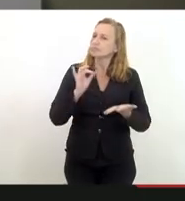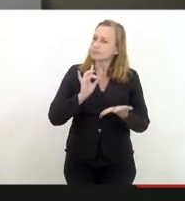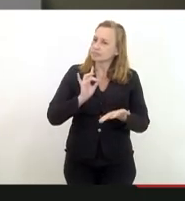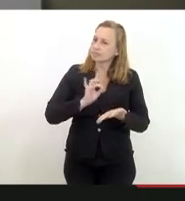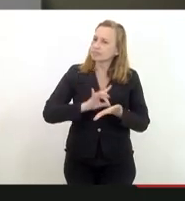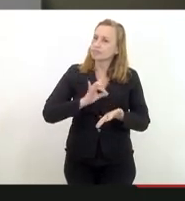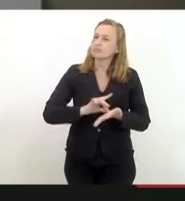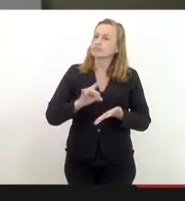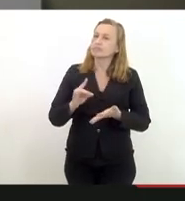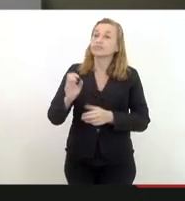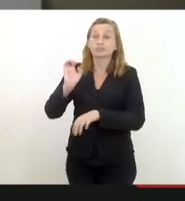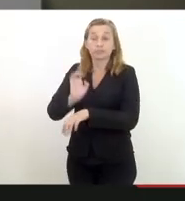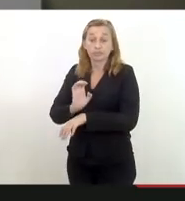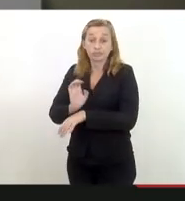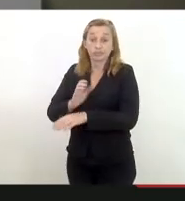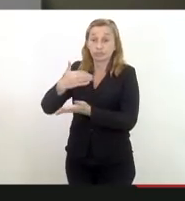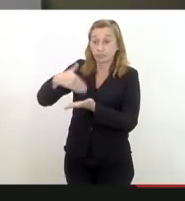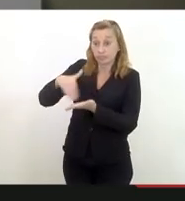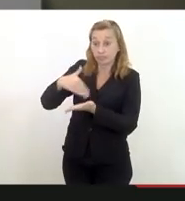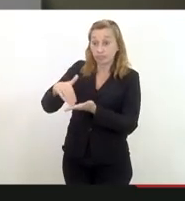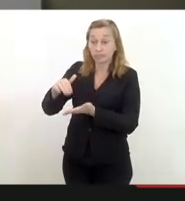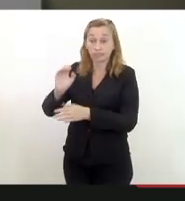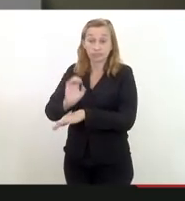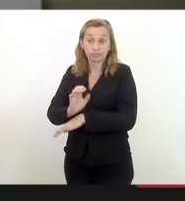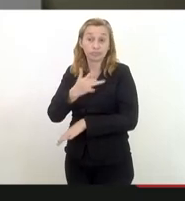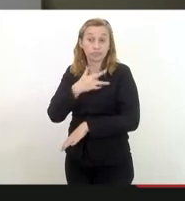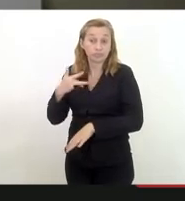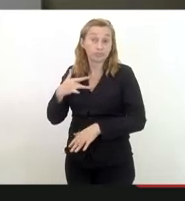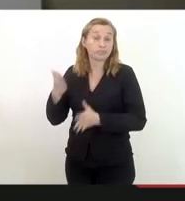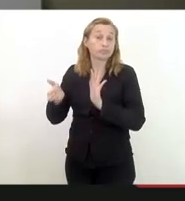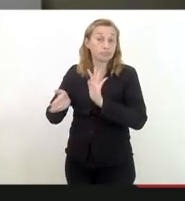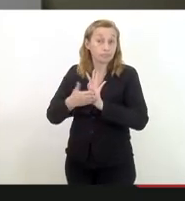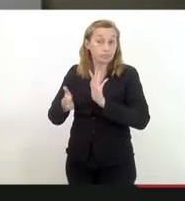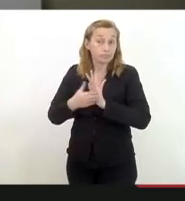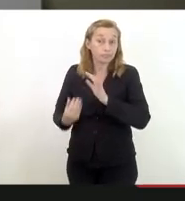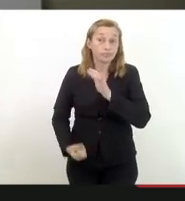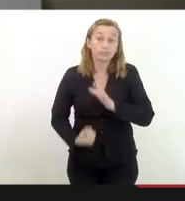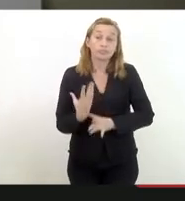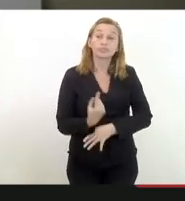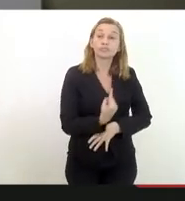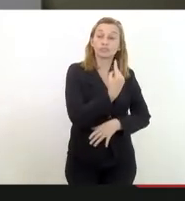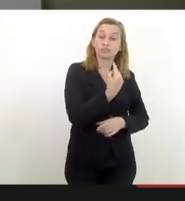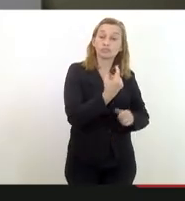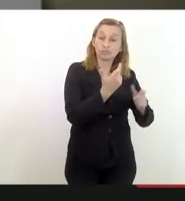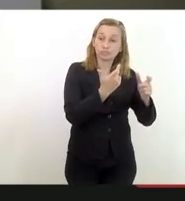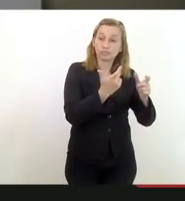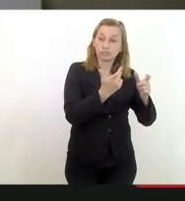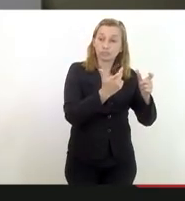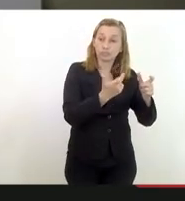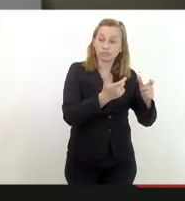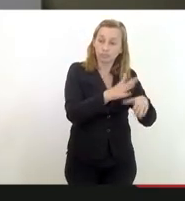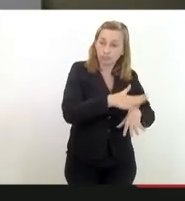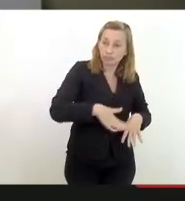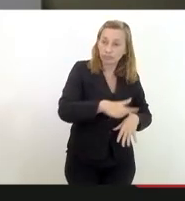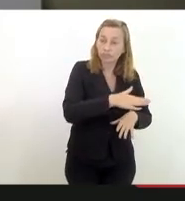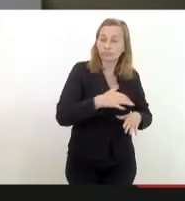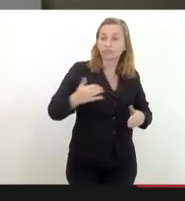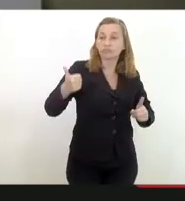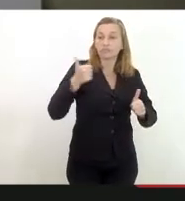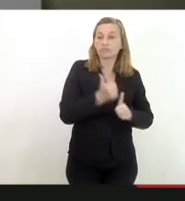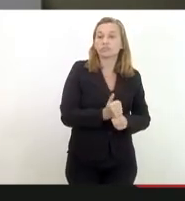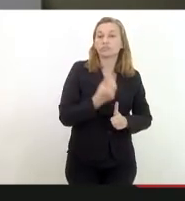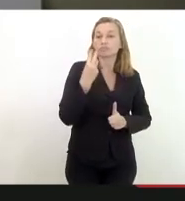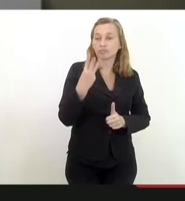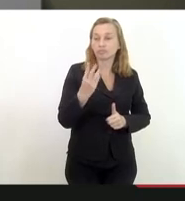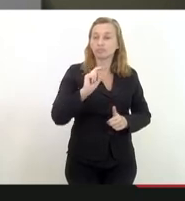pelo Estado, pela Secretaria de Estado de Saúde, essa proposta de criar uma unidade para substituir essas três, ou talvez duas,